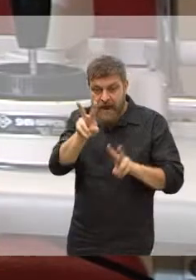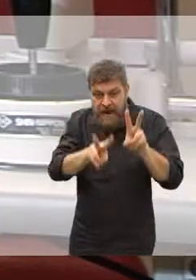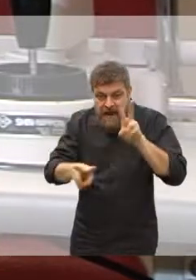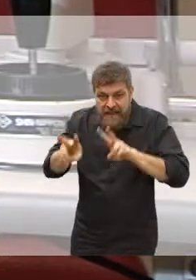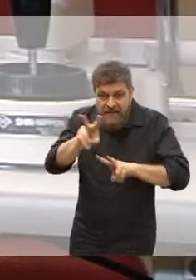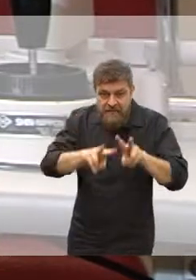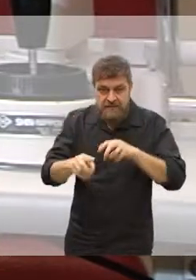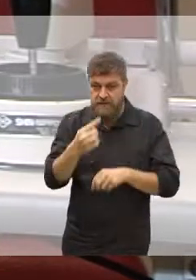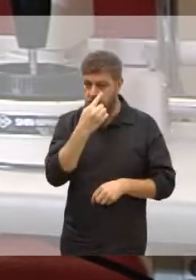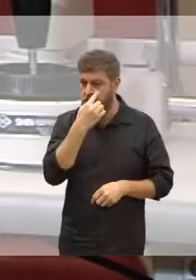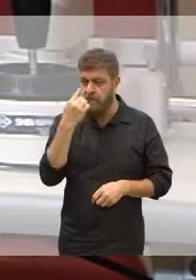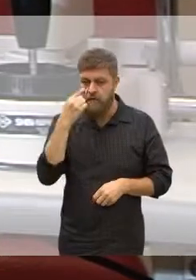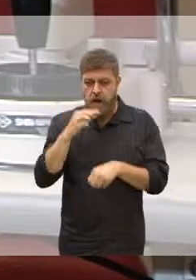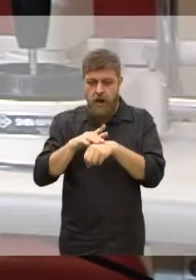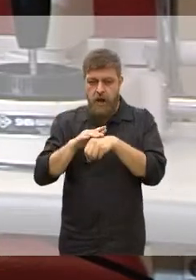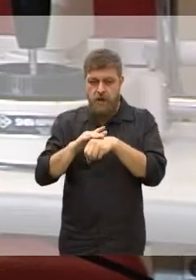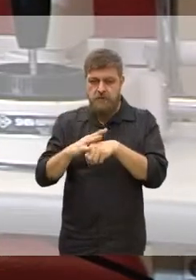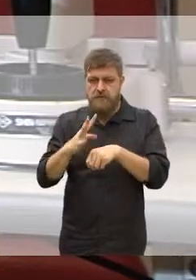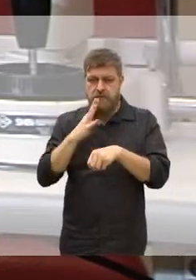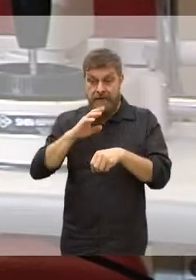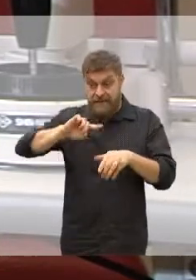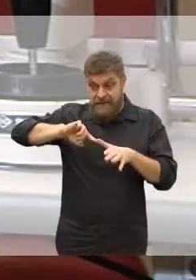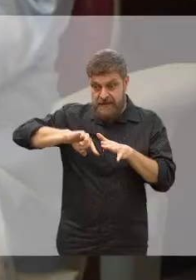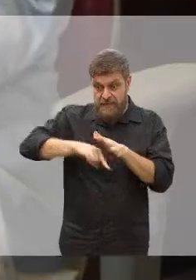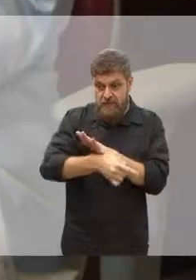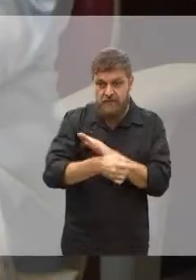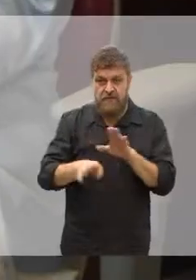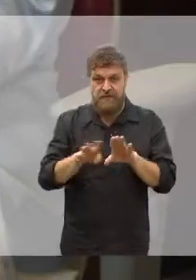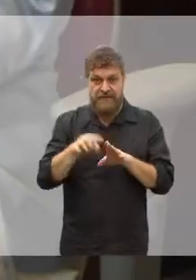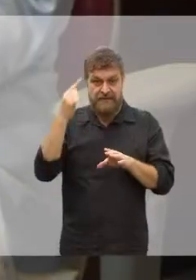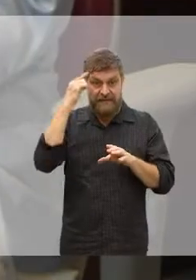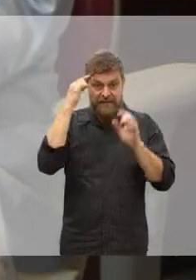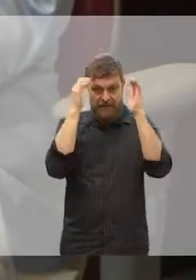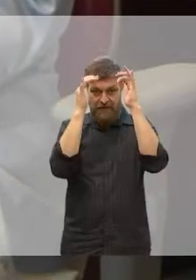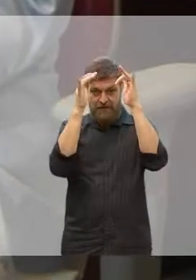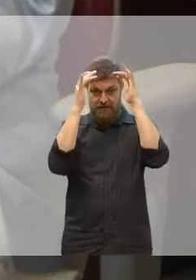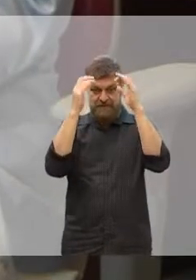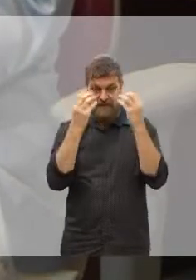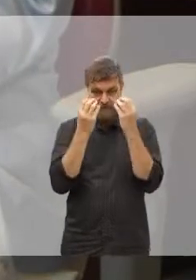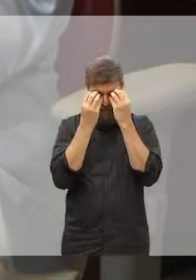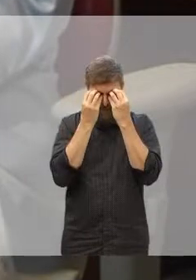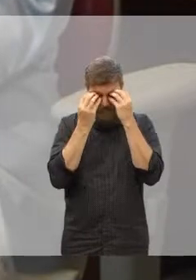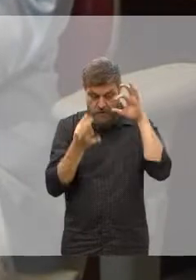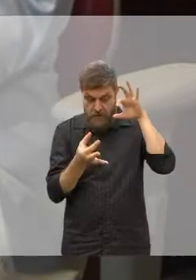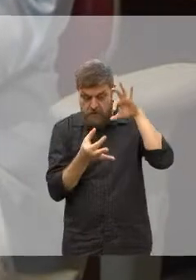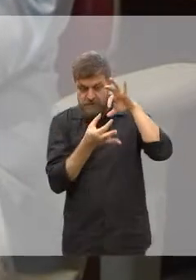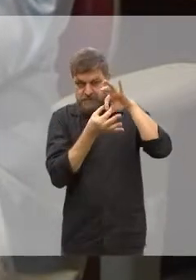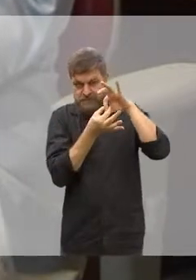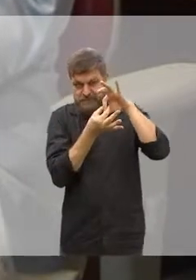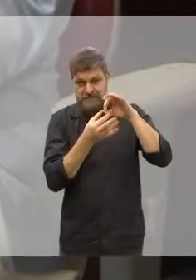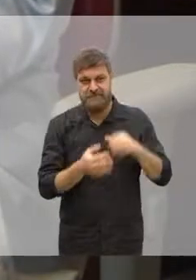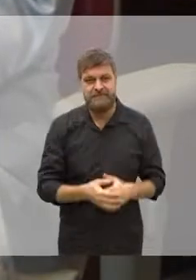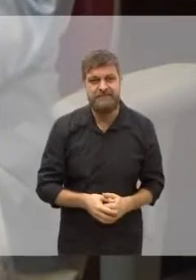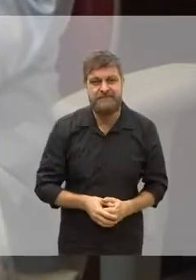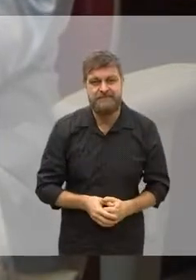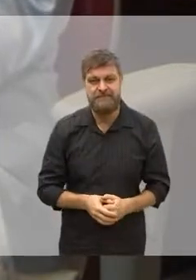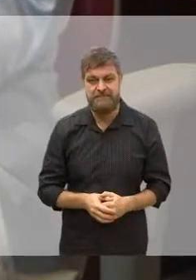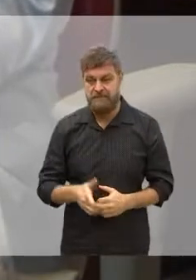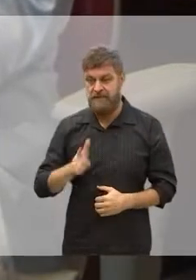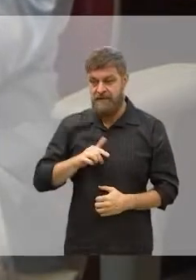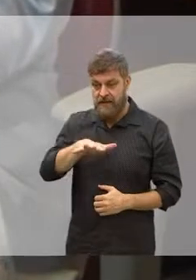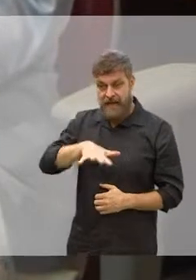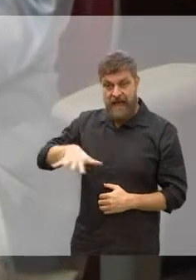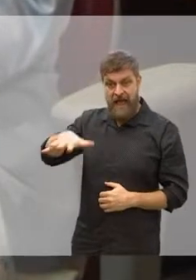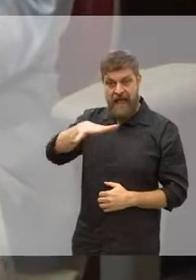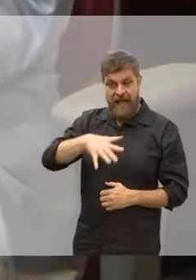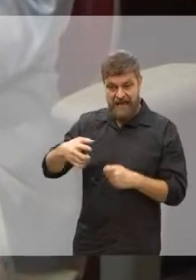as inflamações oculares, e neurovisão, que é o processamento visual, e neuromodulação. Bom, com essa